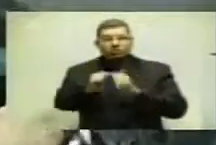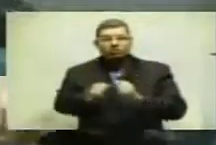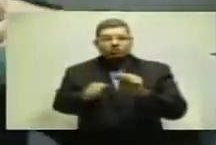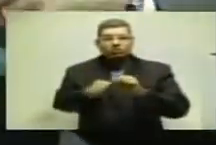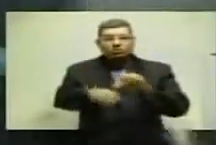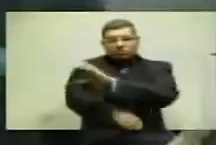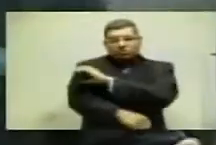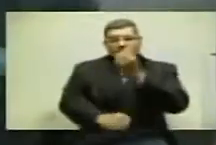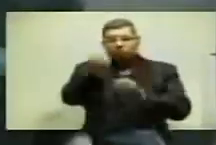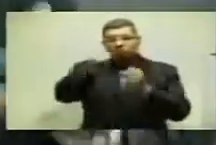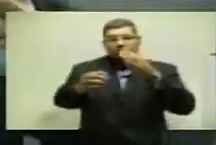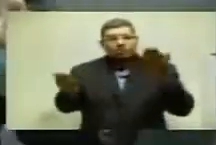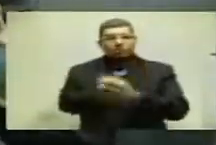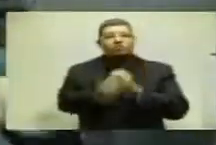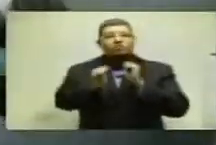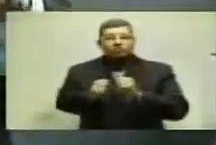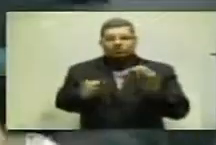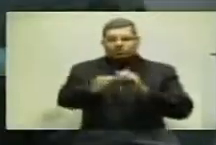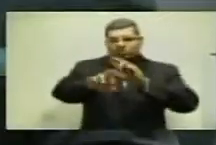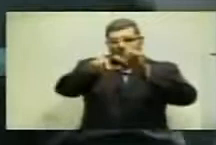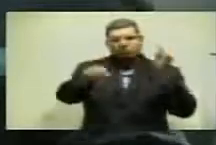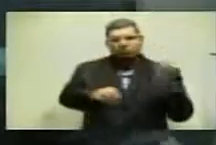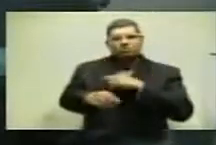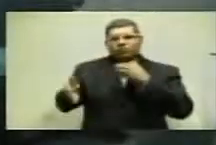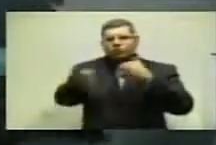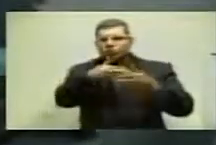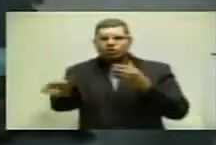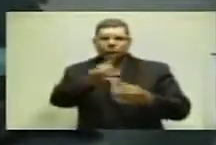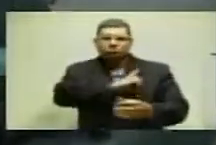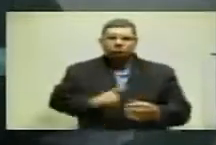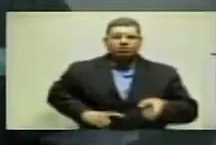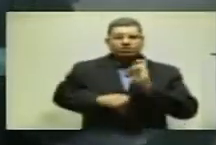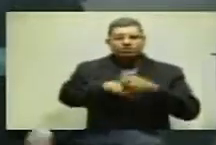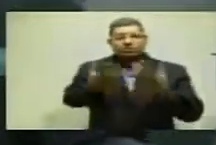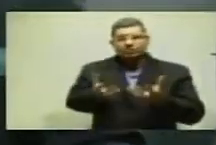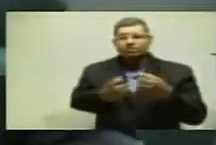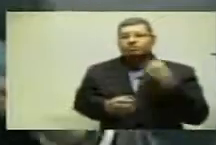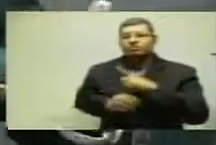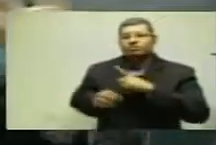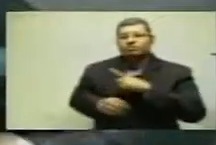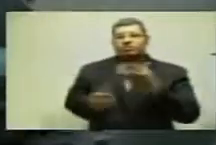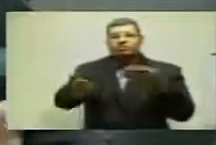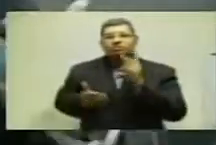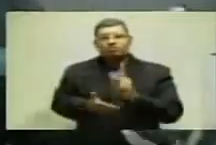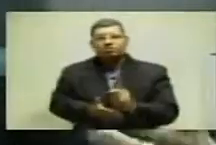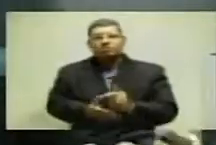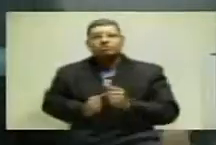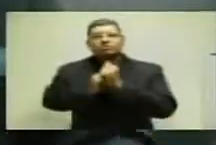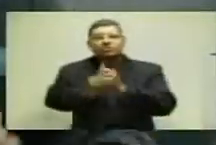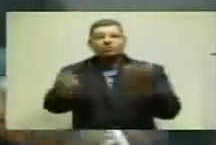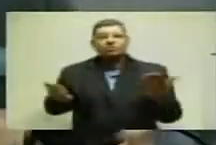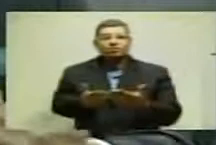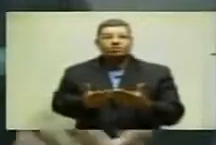feito pela Comissão de Indústria e Comércio, pode ser feito individualmente por qualquer deputado da Casa, para que nós estejamos sempre